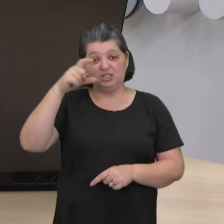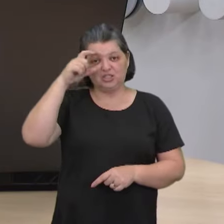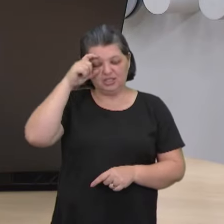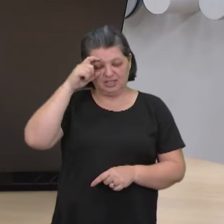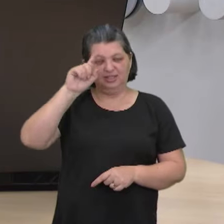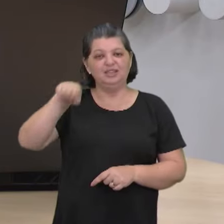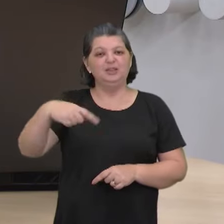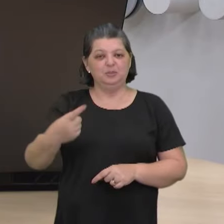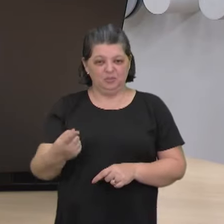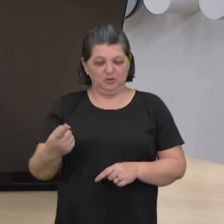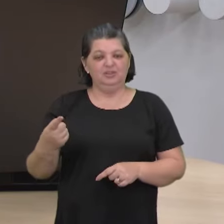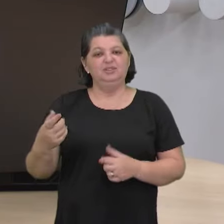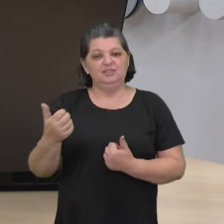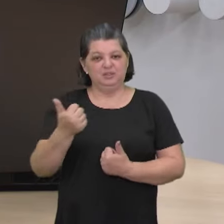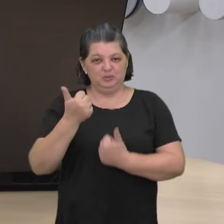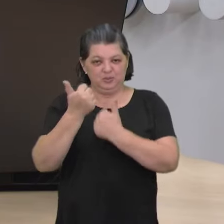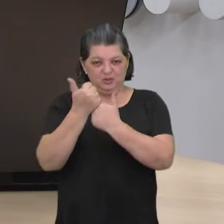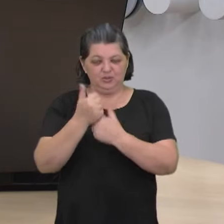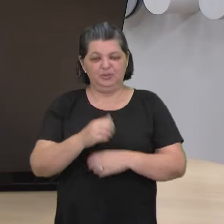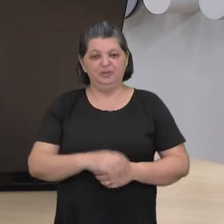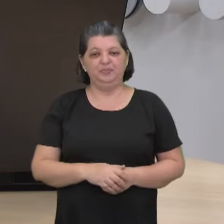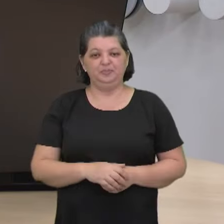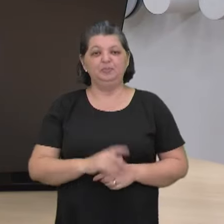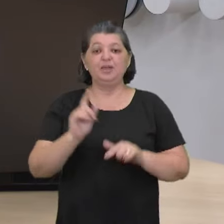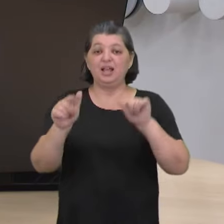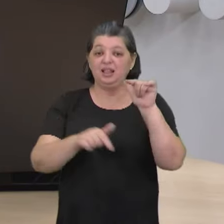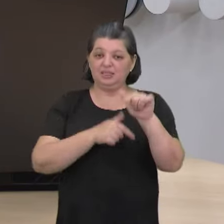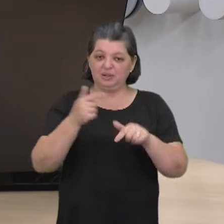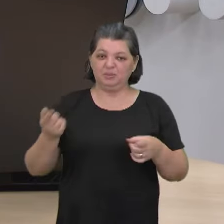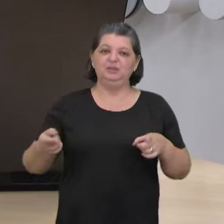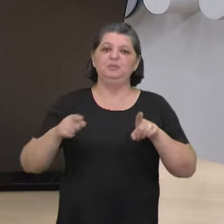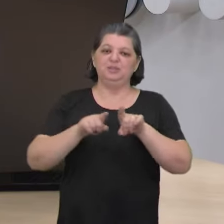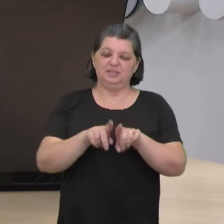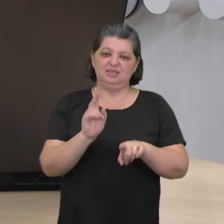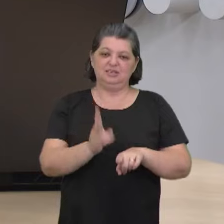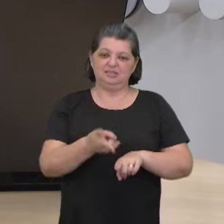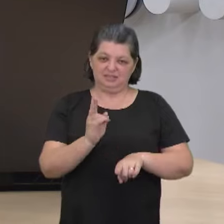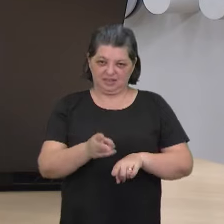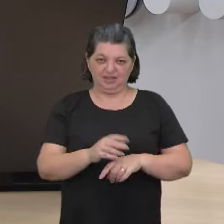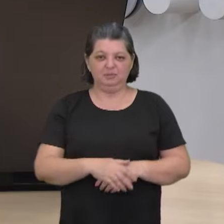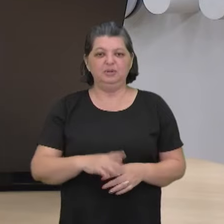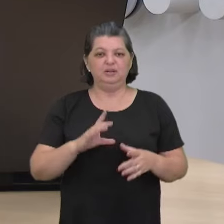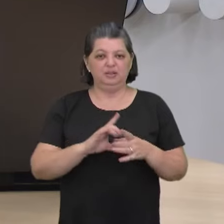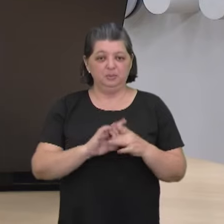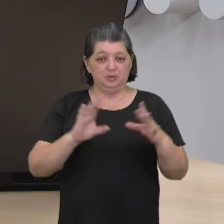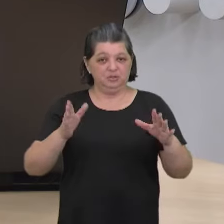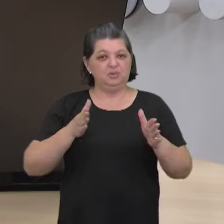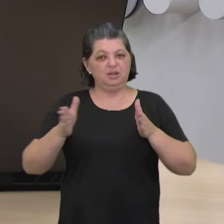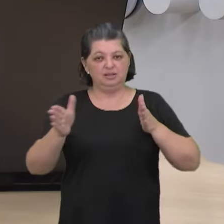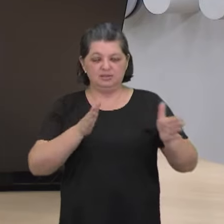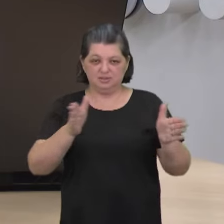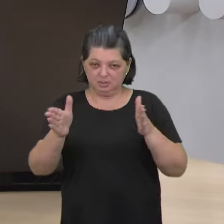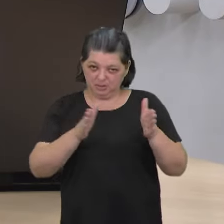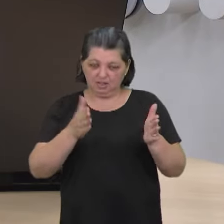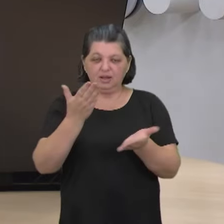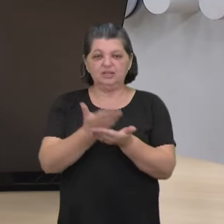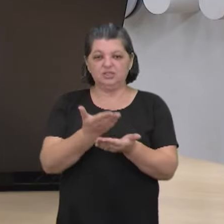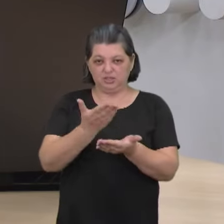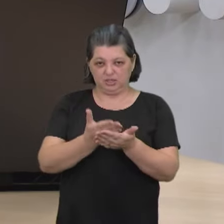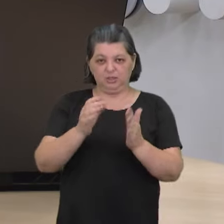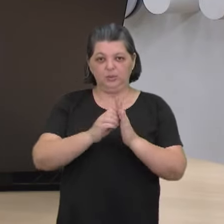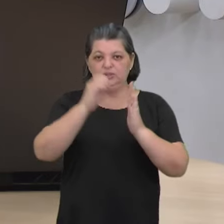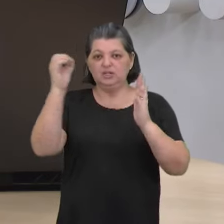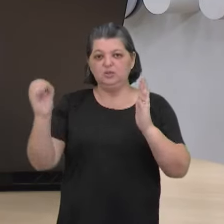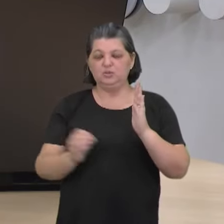mais estará conosco por esse trabalho parceiro sempre de democratizar o acesso às nossas aulas aqui no Centro